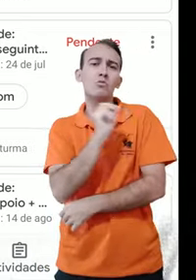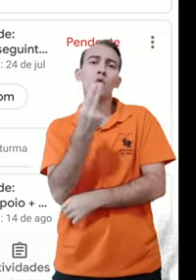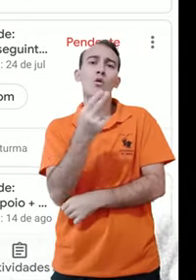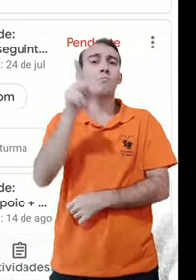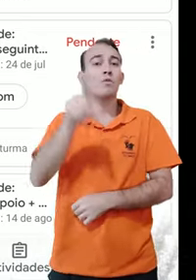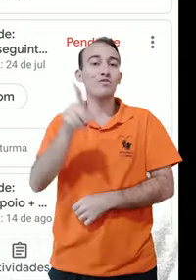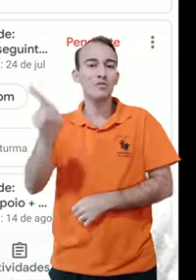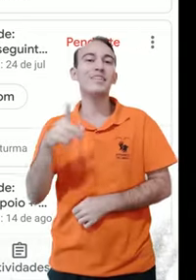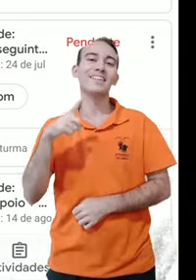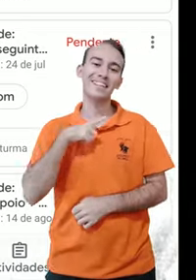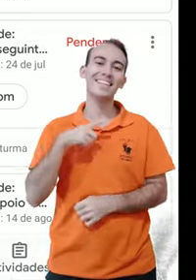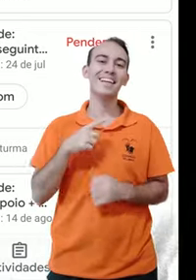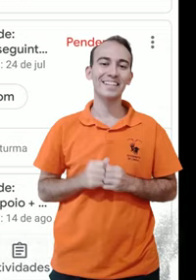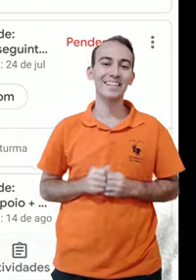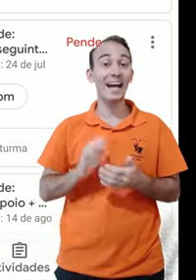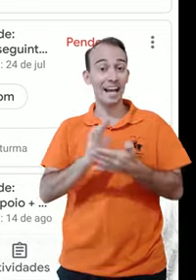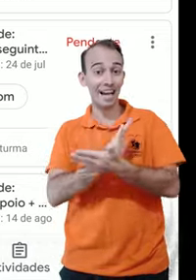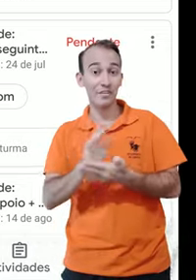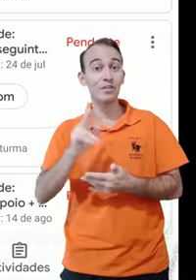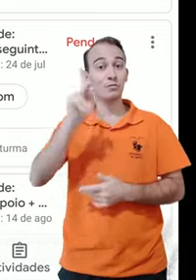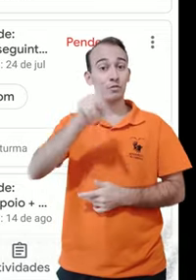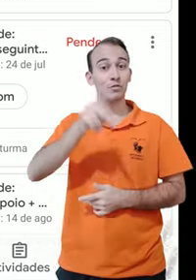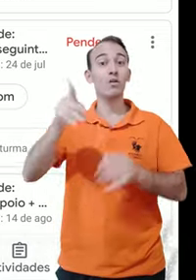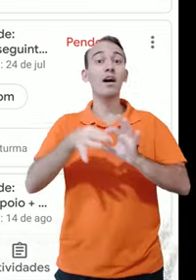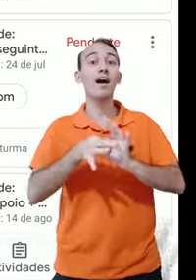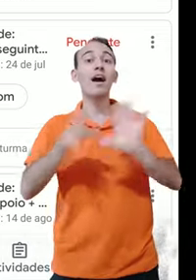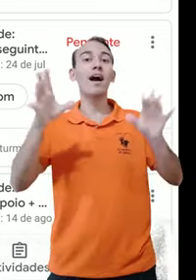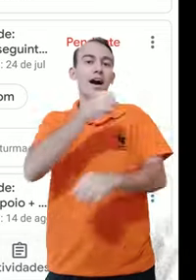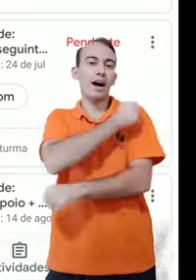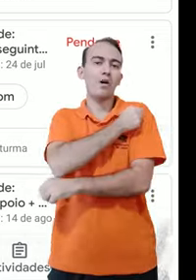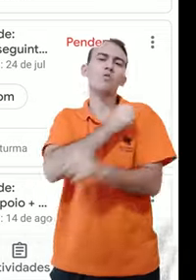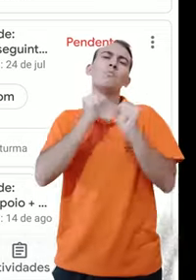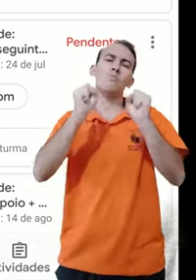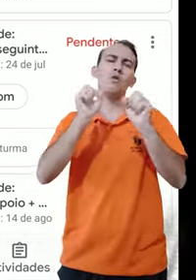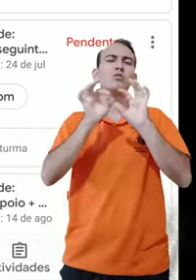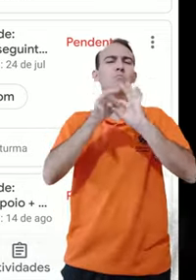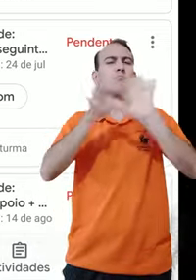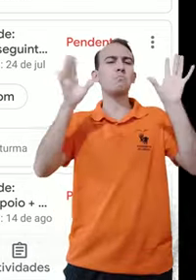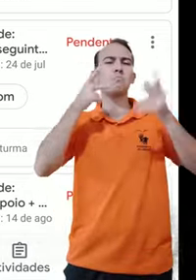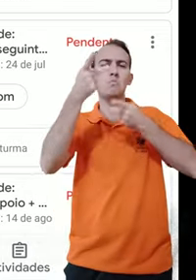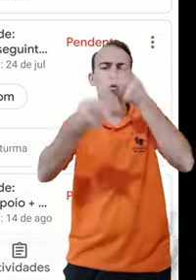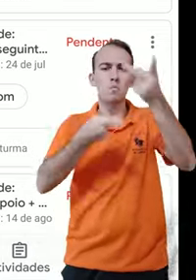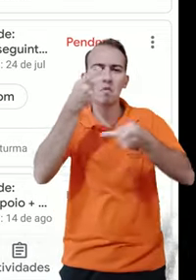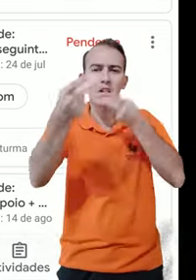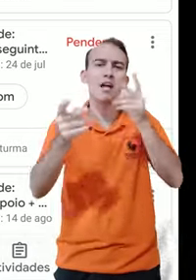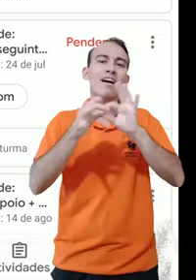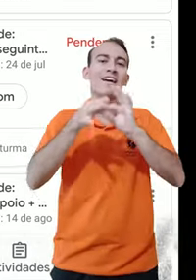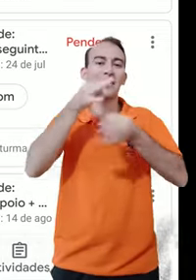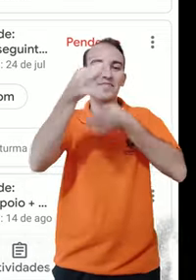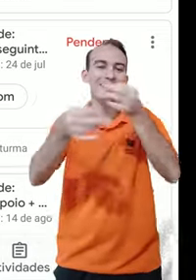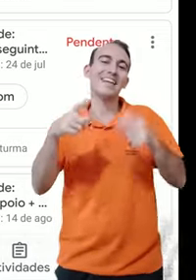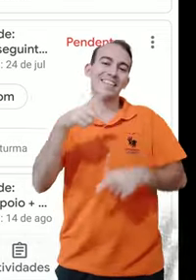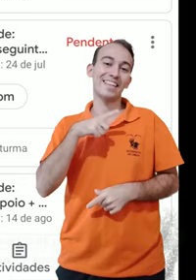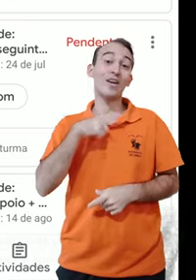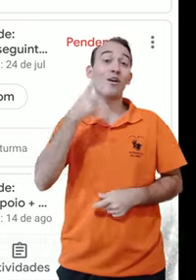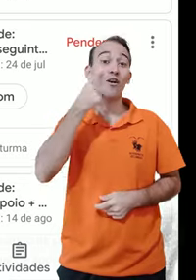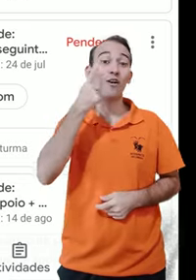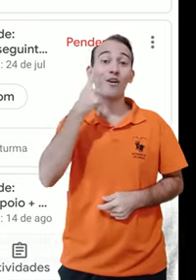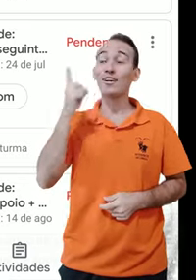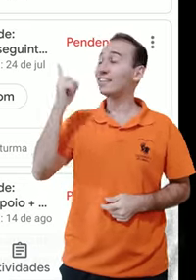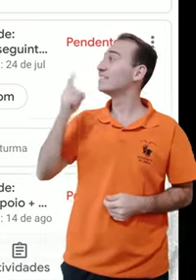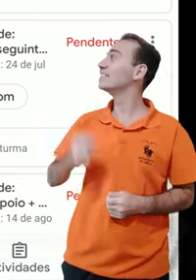outros professores da turma ele vai variar a Copa nas configurações no seu professor ou mostrar exemplos de como ele pode aparecer para você